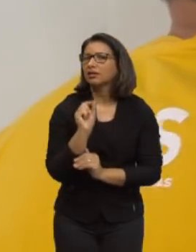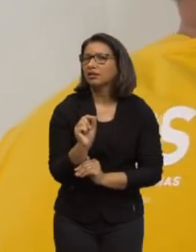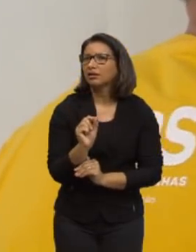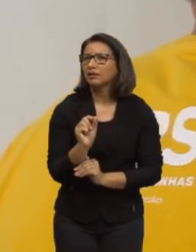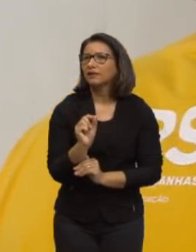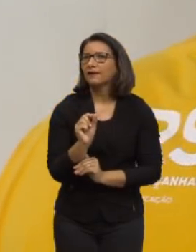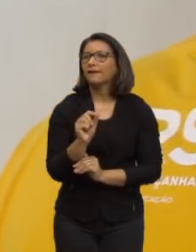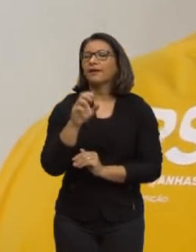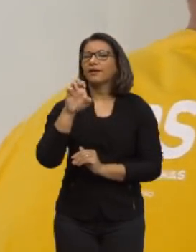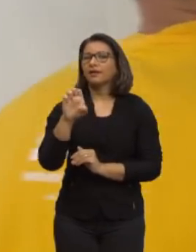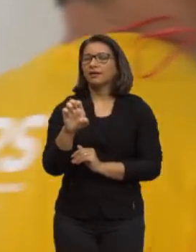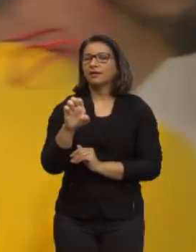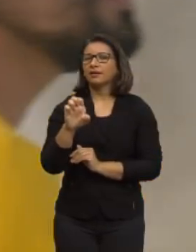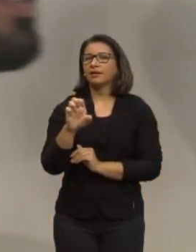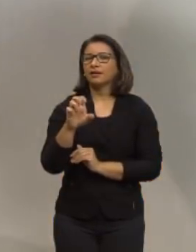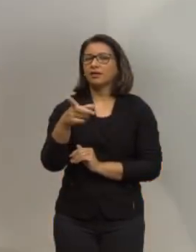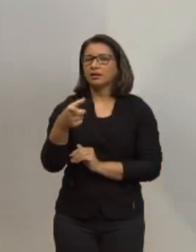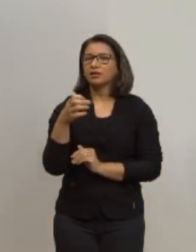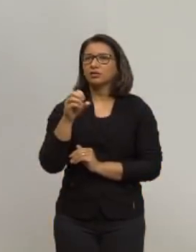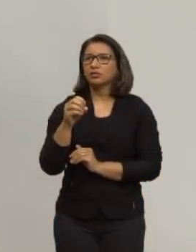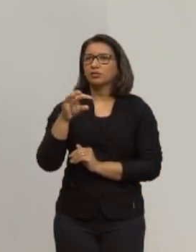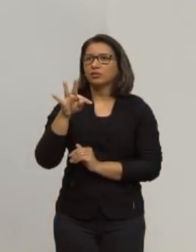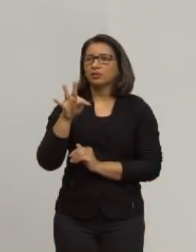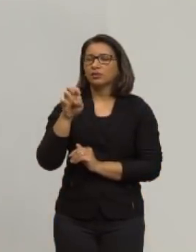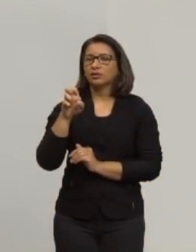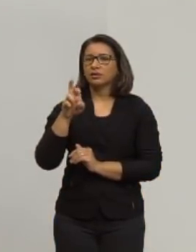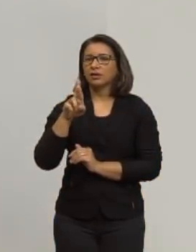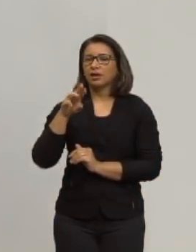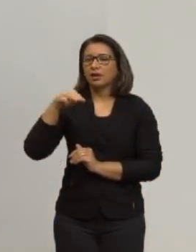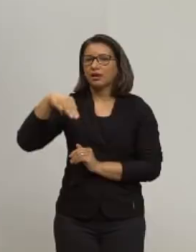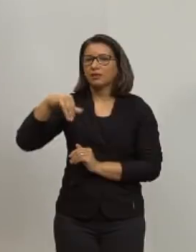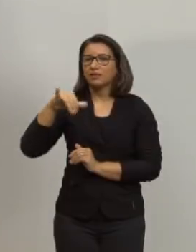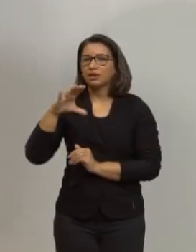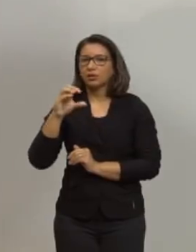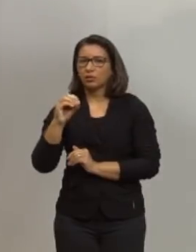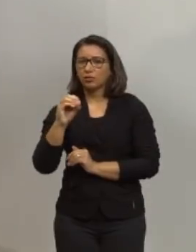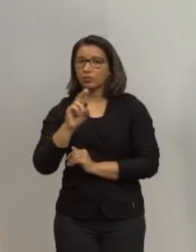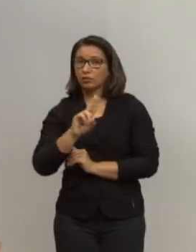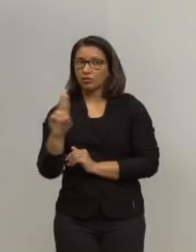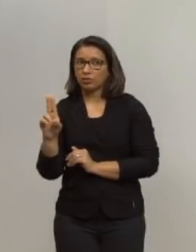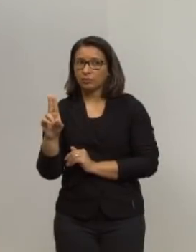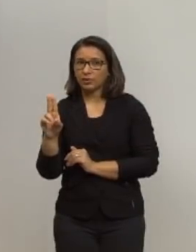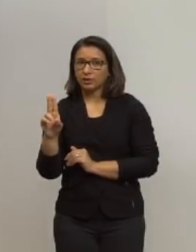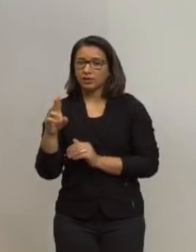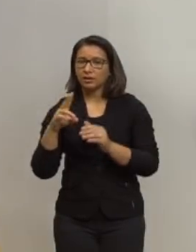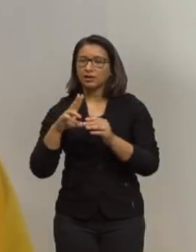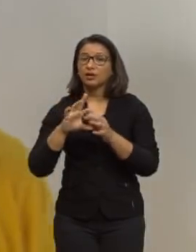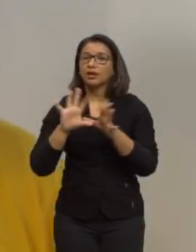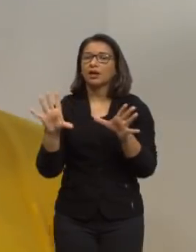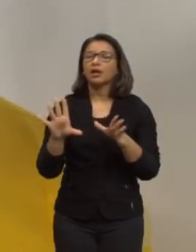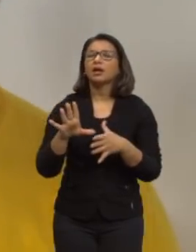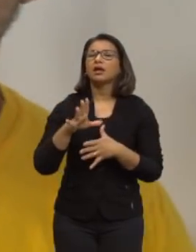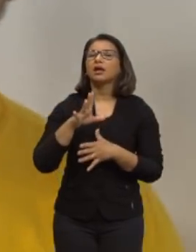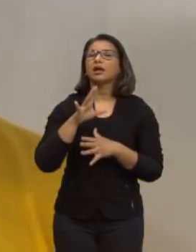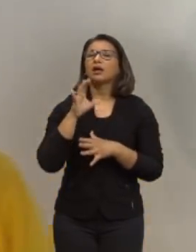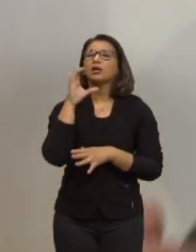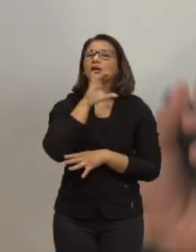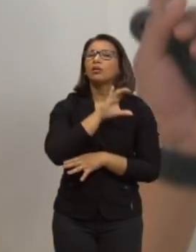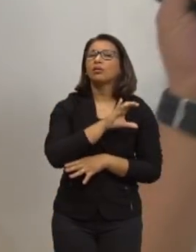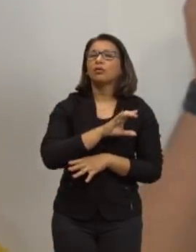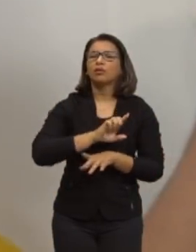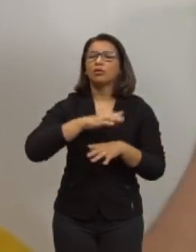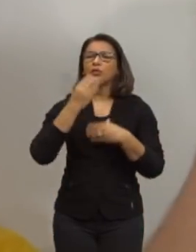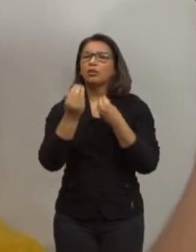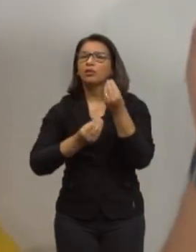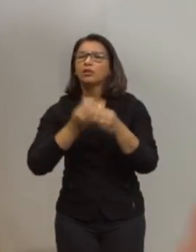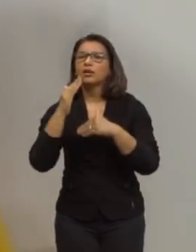e é exotérmico porque vai liberar energia por meio tranquilo então como é que vocês vão ver isso na prática gente